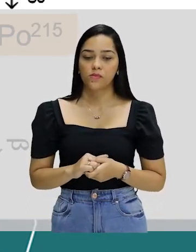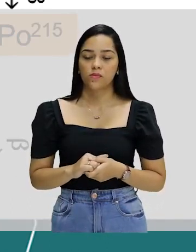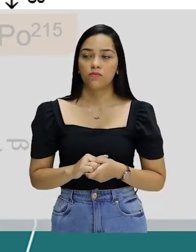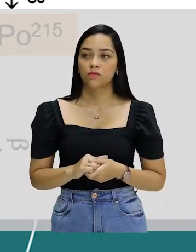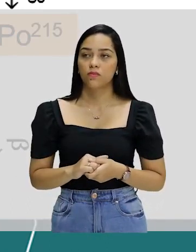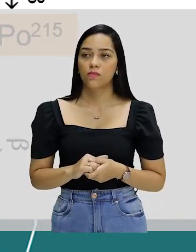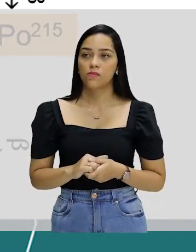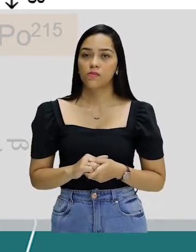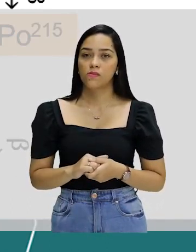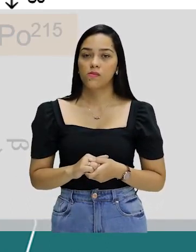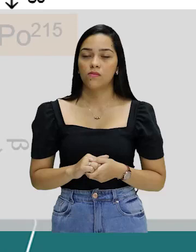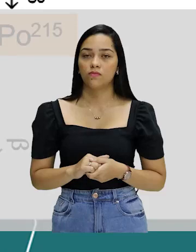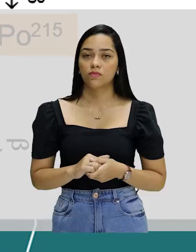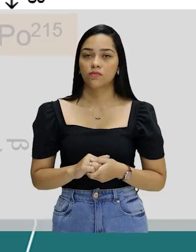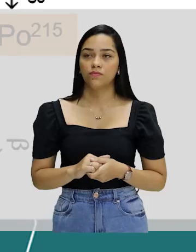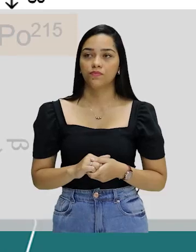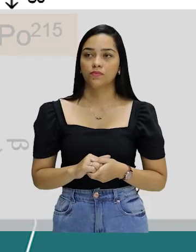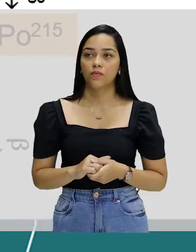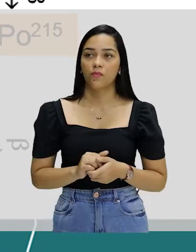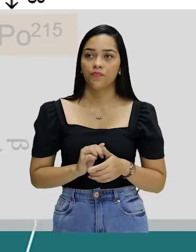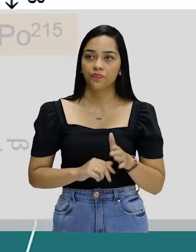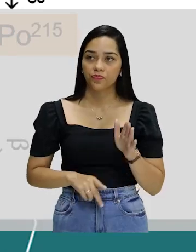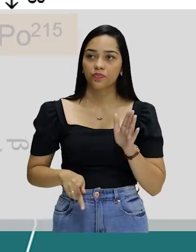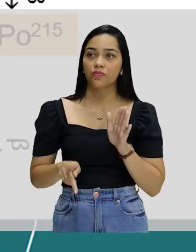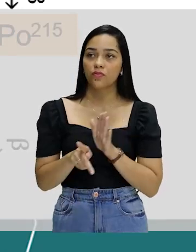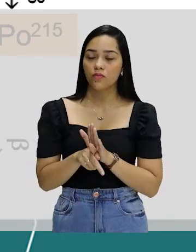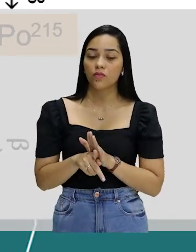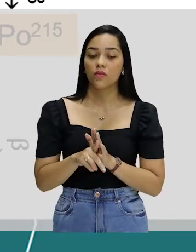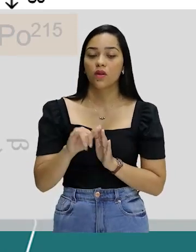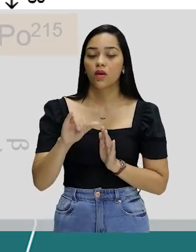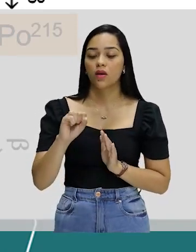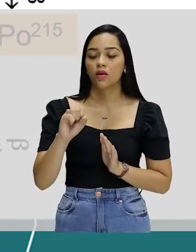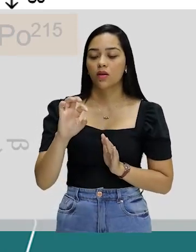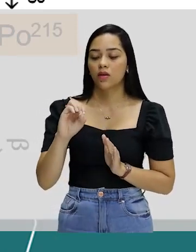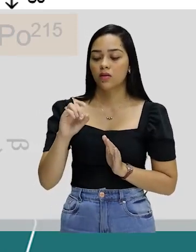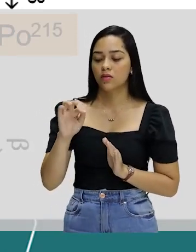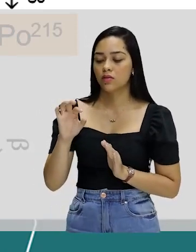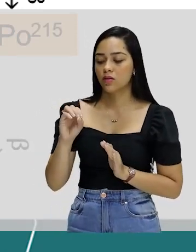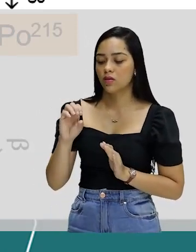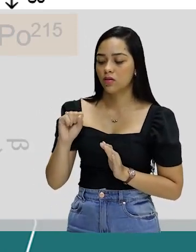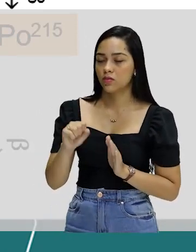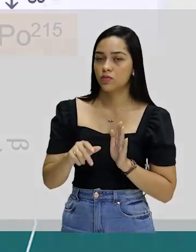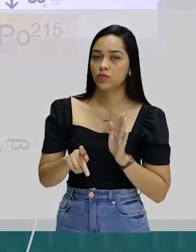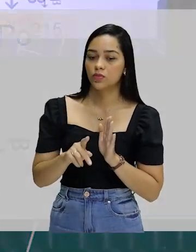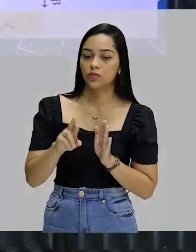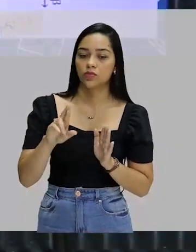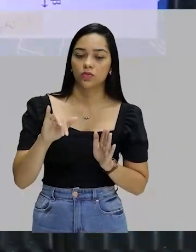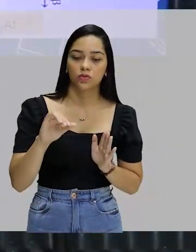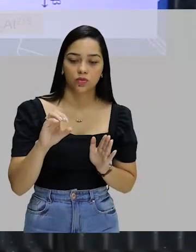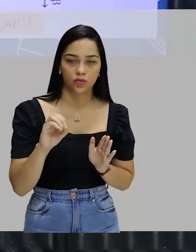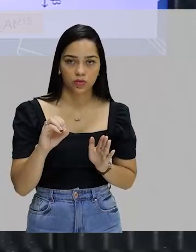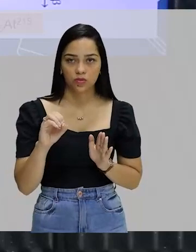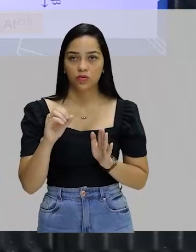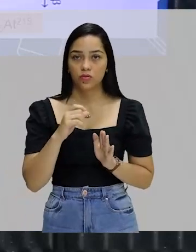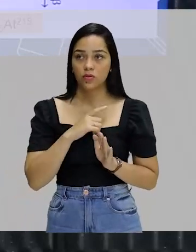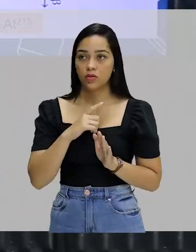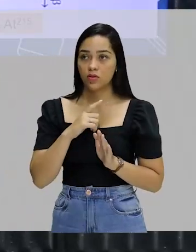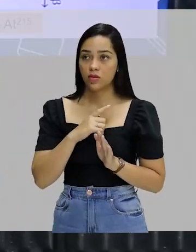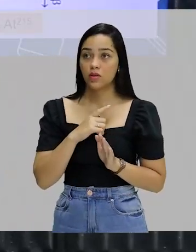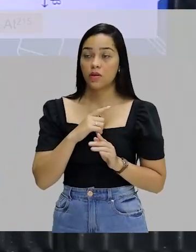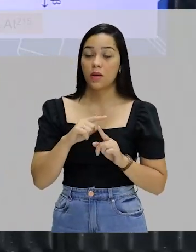235, certo? São elementos, são isótopos do urânio, né? Mesmo número